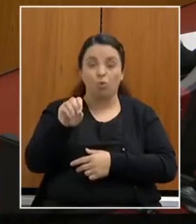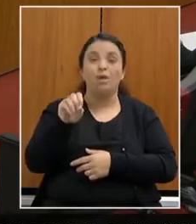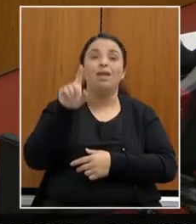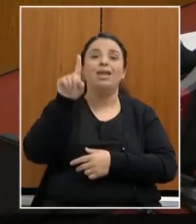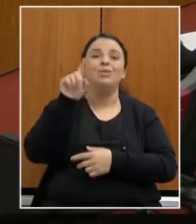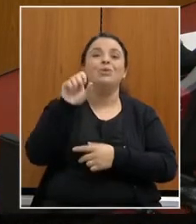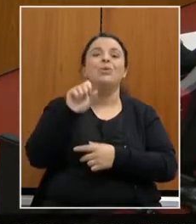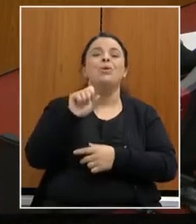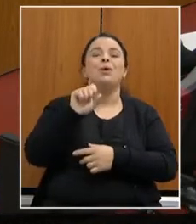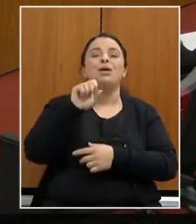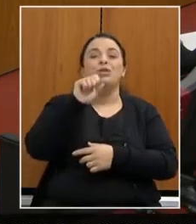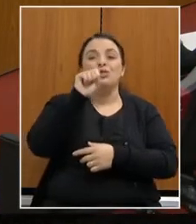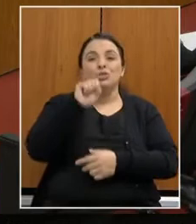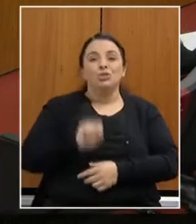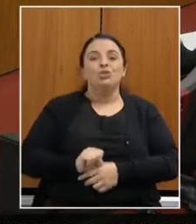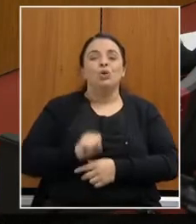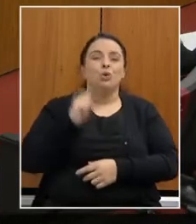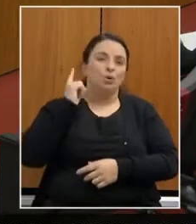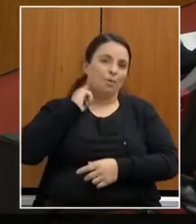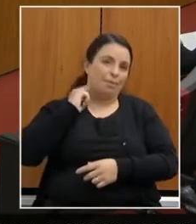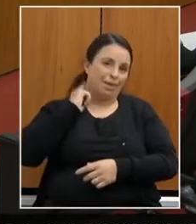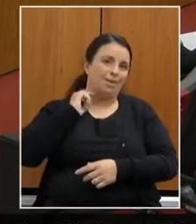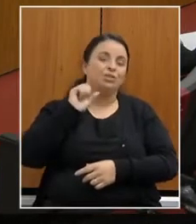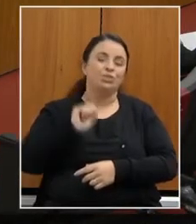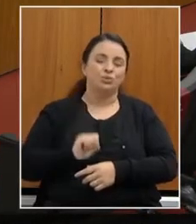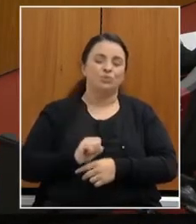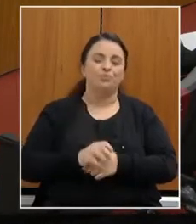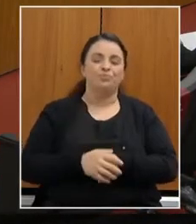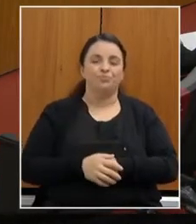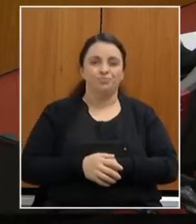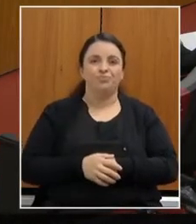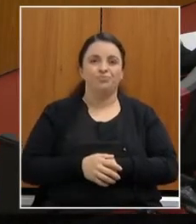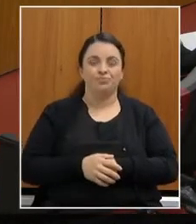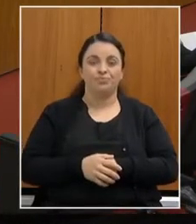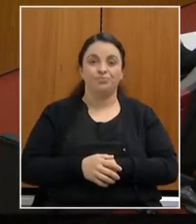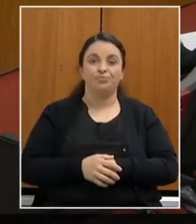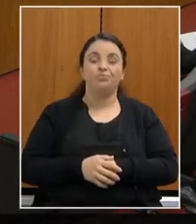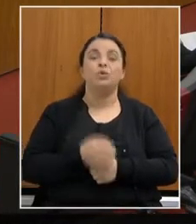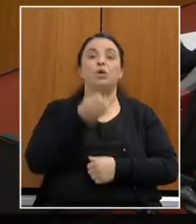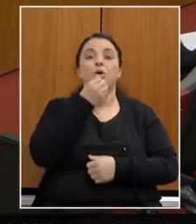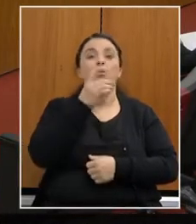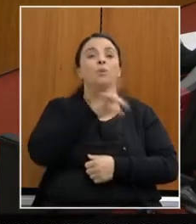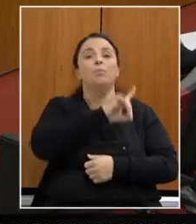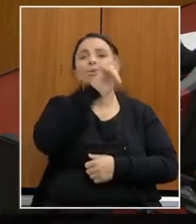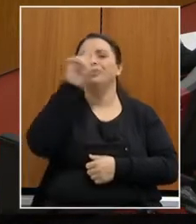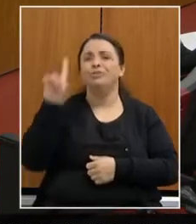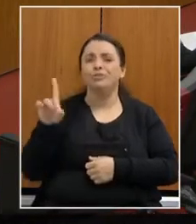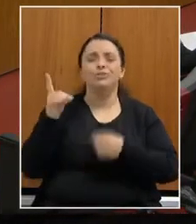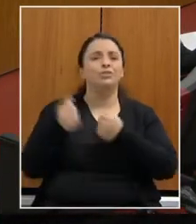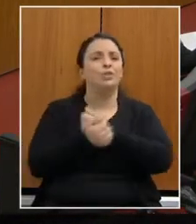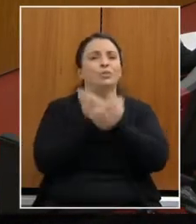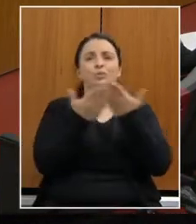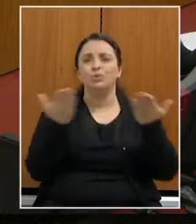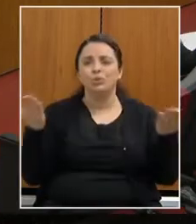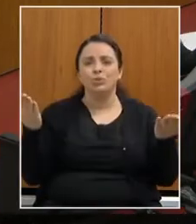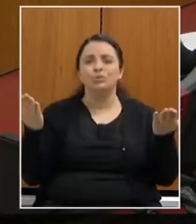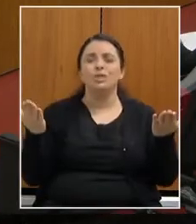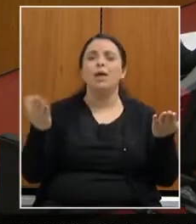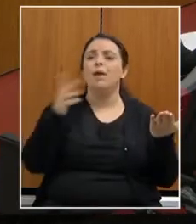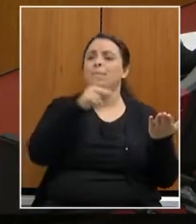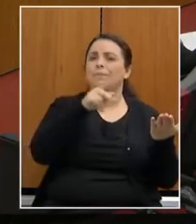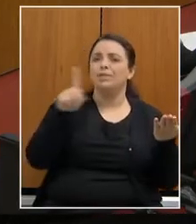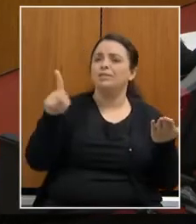Minas o senhor tem a palavra doutor Paulo três minutos muito bom dia a todos bom dia senhor presidente